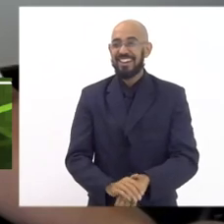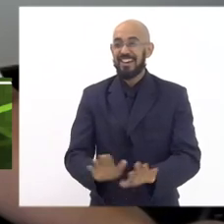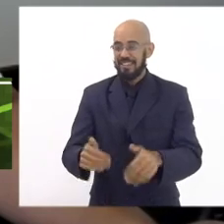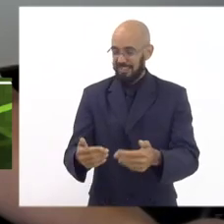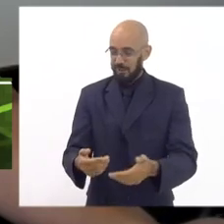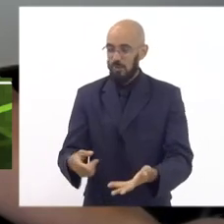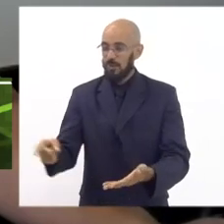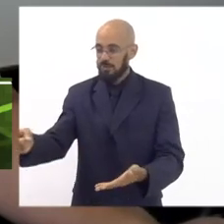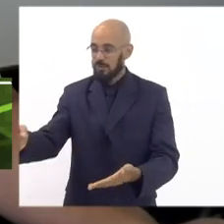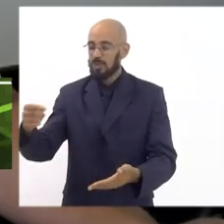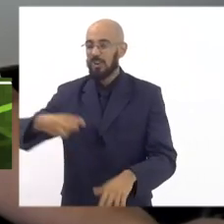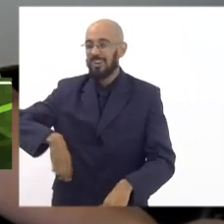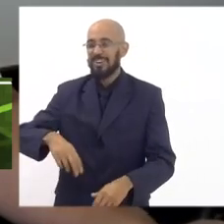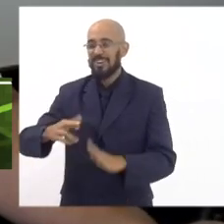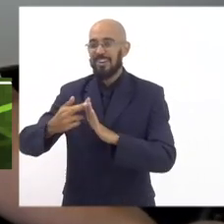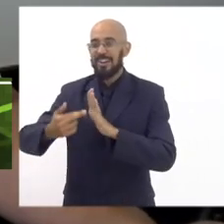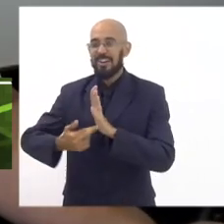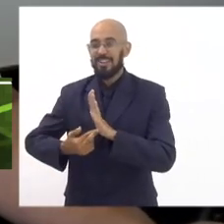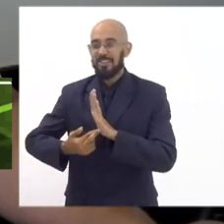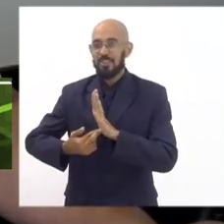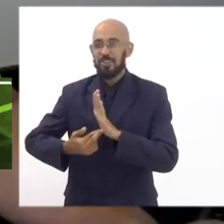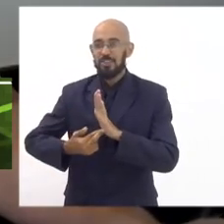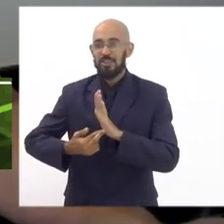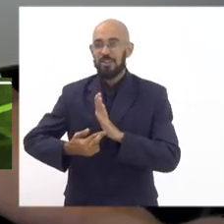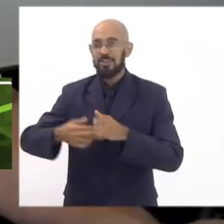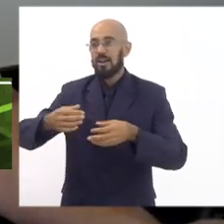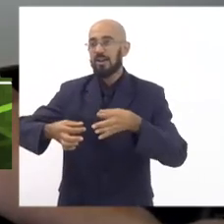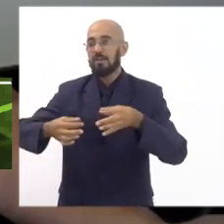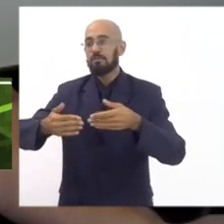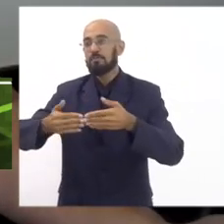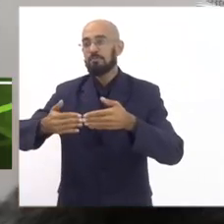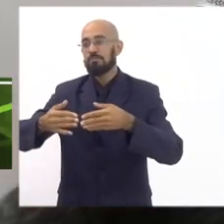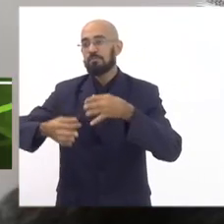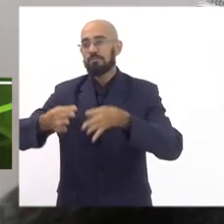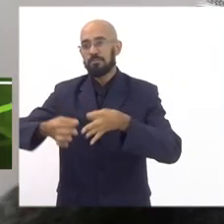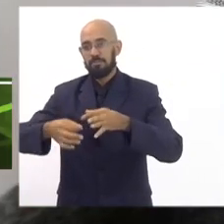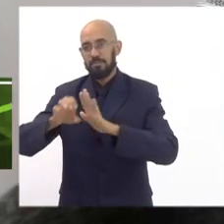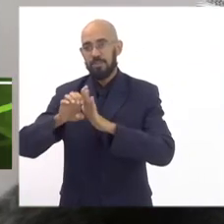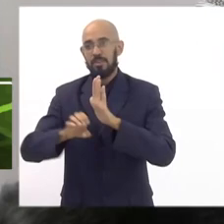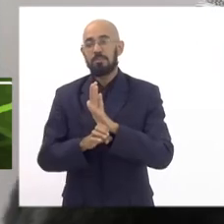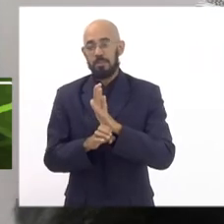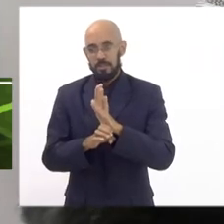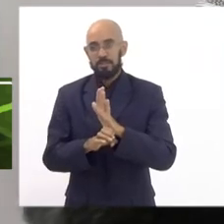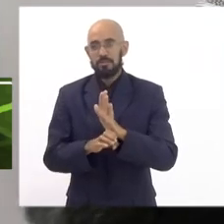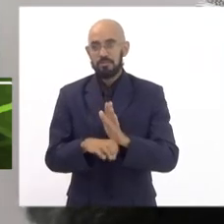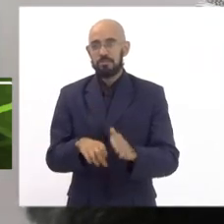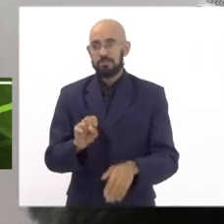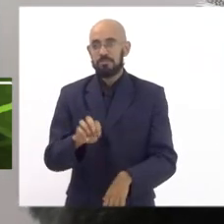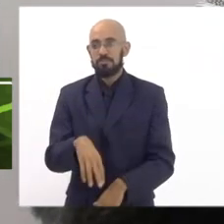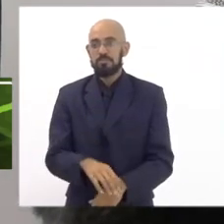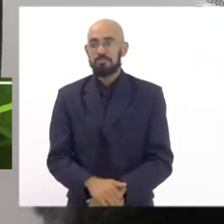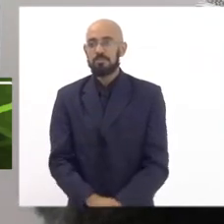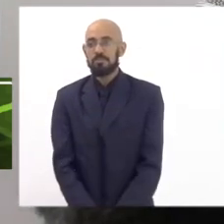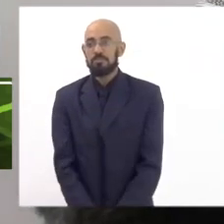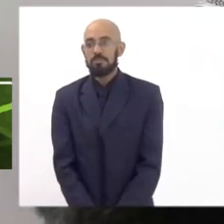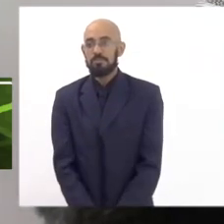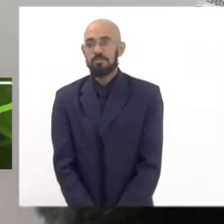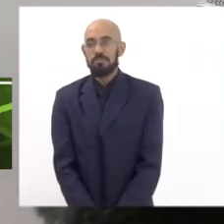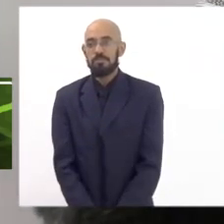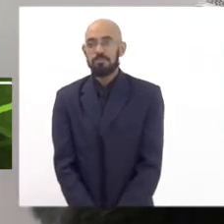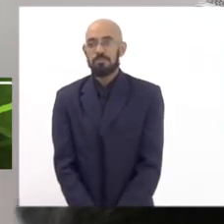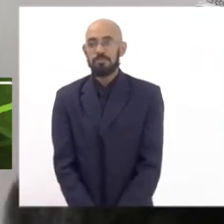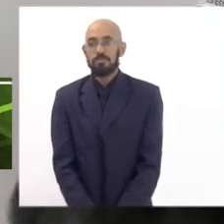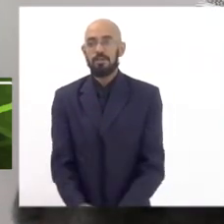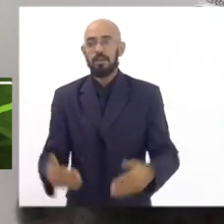o relator... Juridicidade com emenda. Aparecer com emendas. Juridicidade com emendas. Pois é, pronto. Okay. Vamos parecer